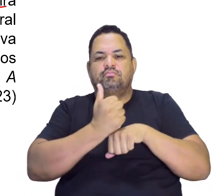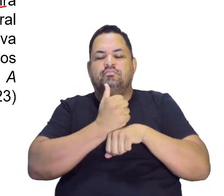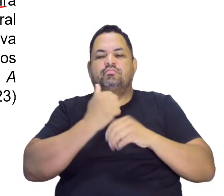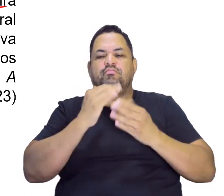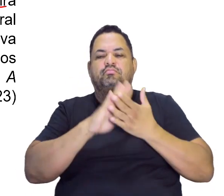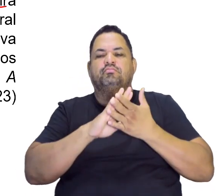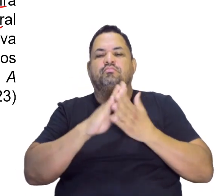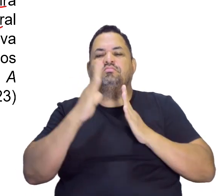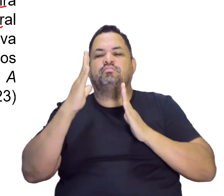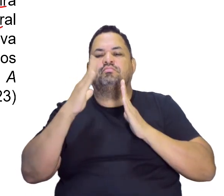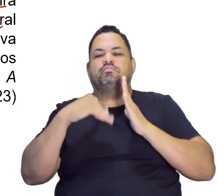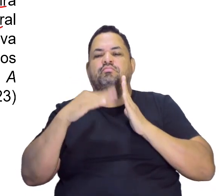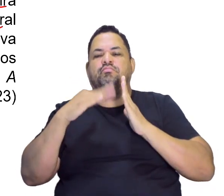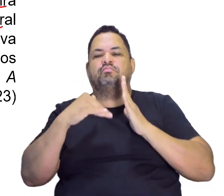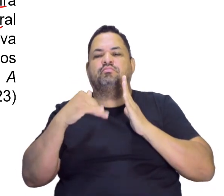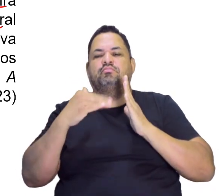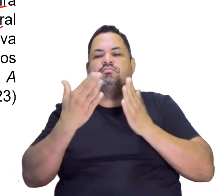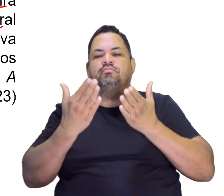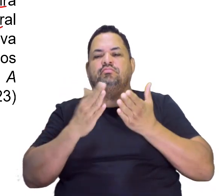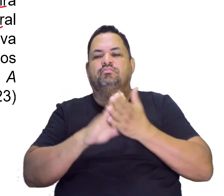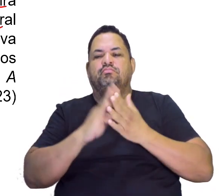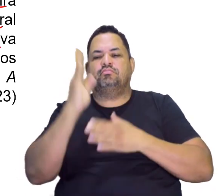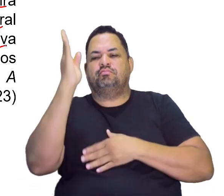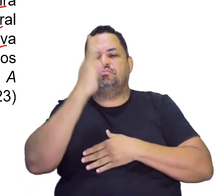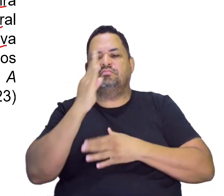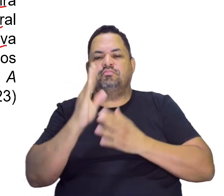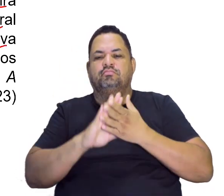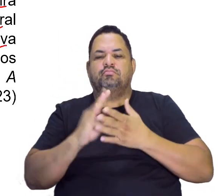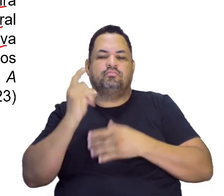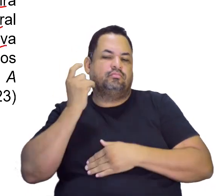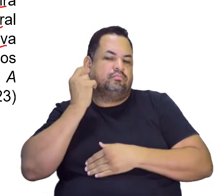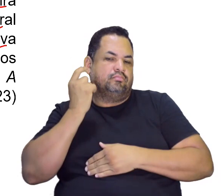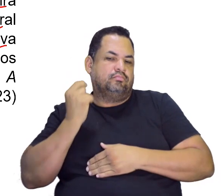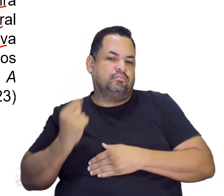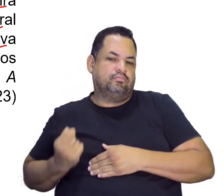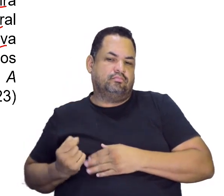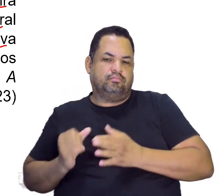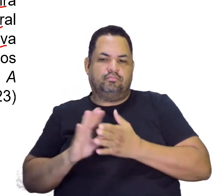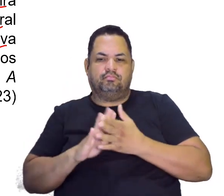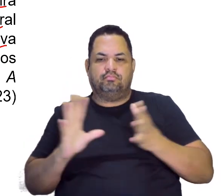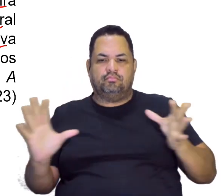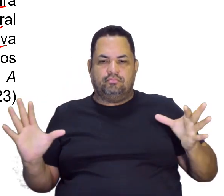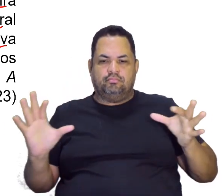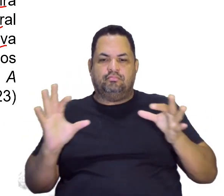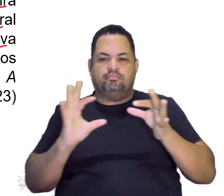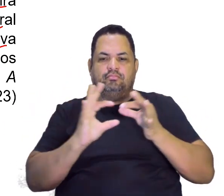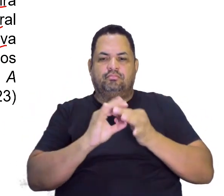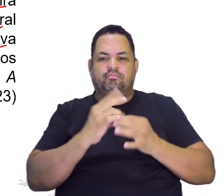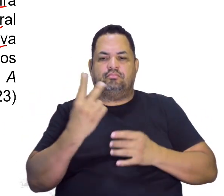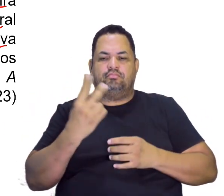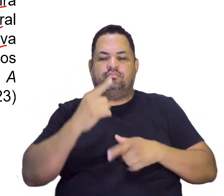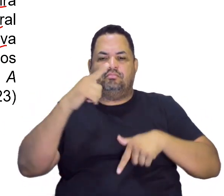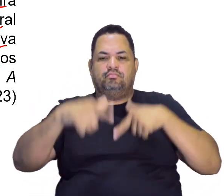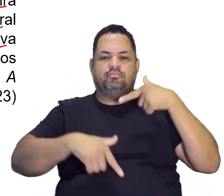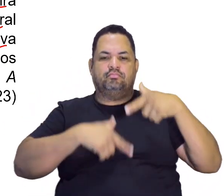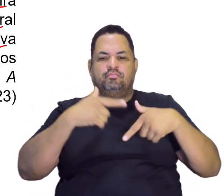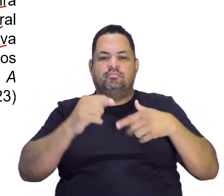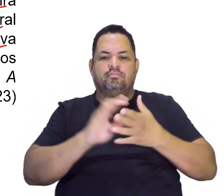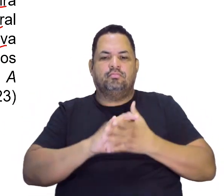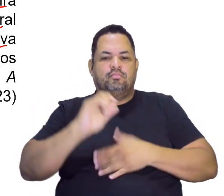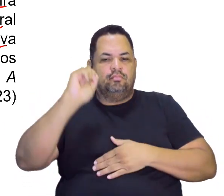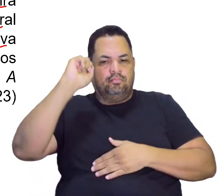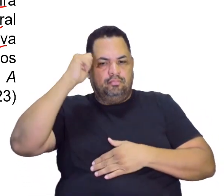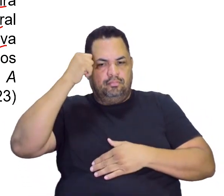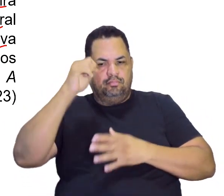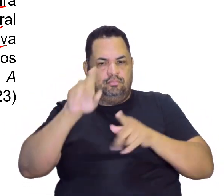do Amaral concebeu uma criativa união de dois trabalhos anteriores então a negra que